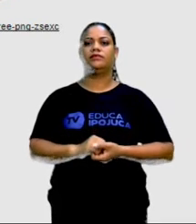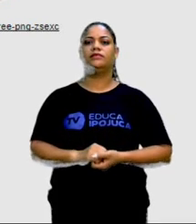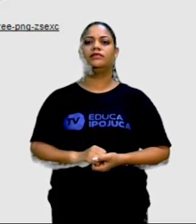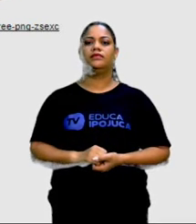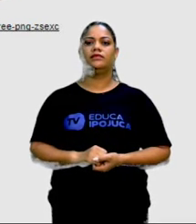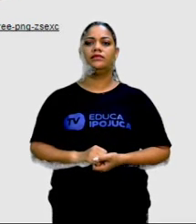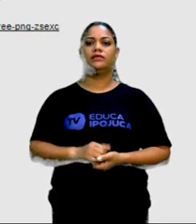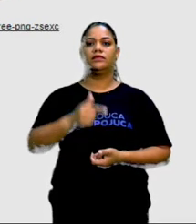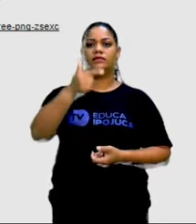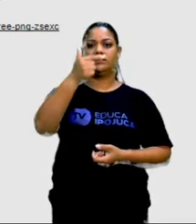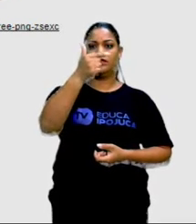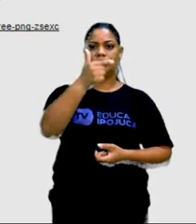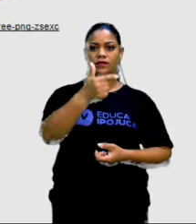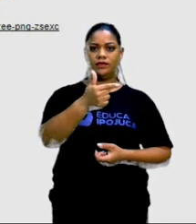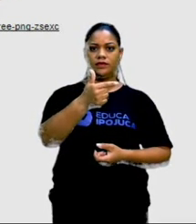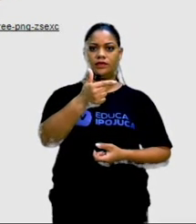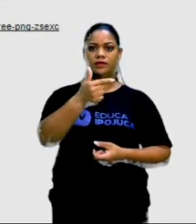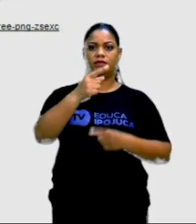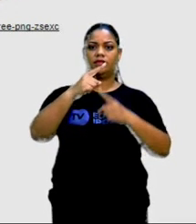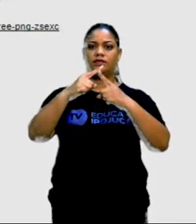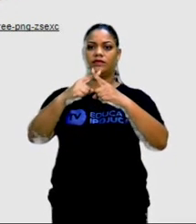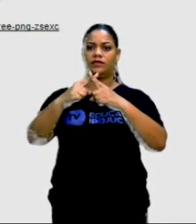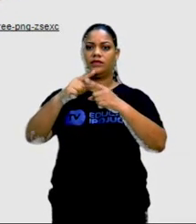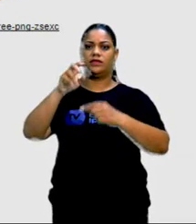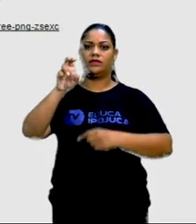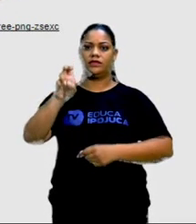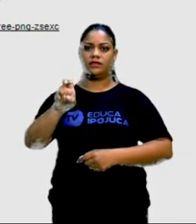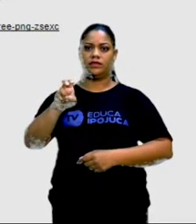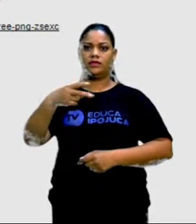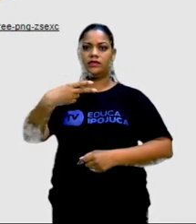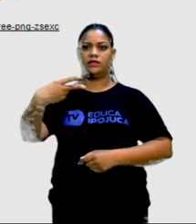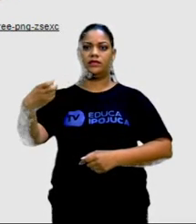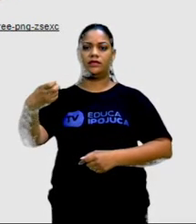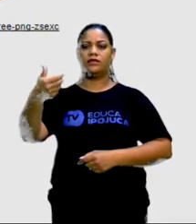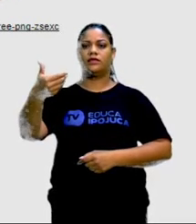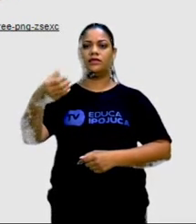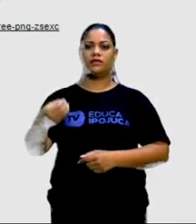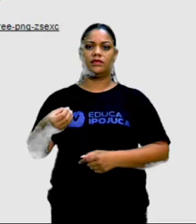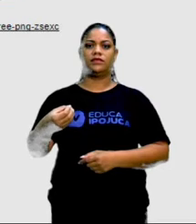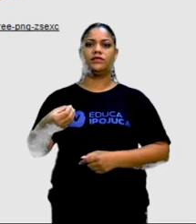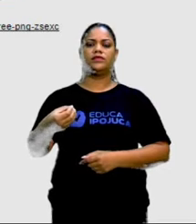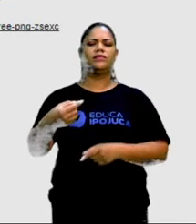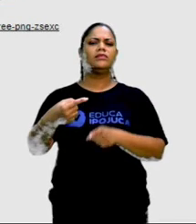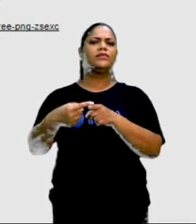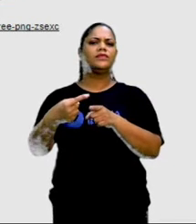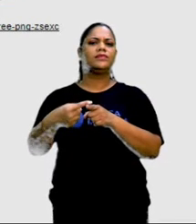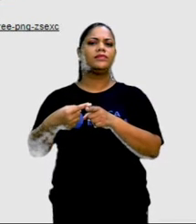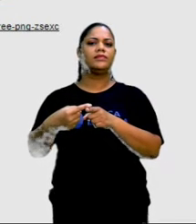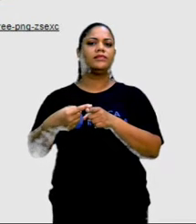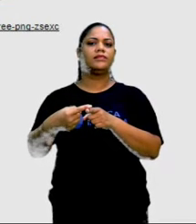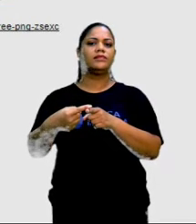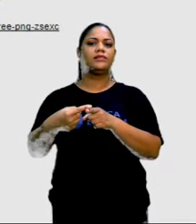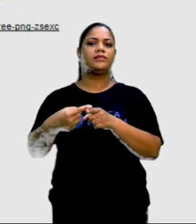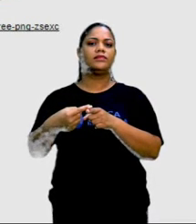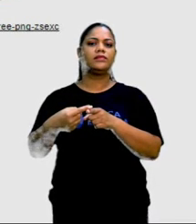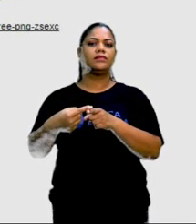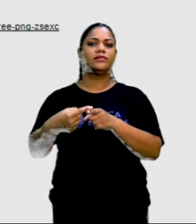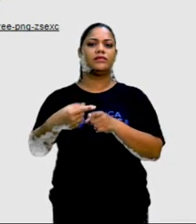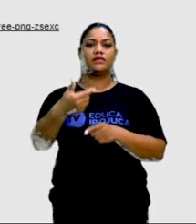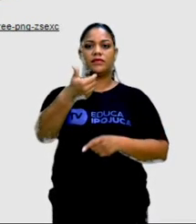ó. 2 vezes 5 igual a 10. Por quê?